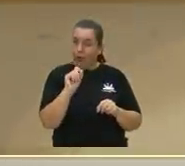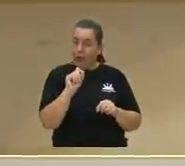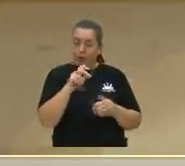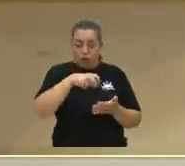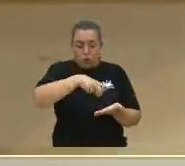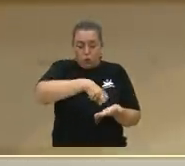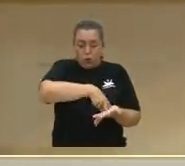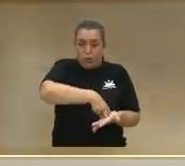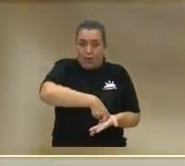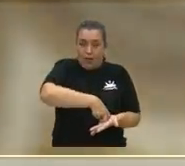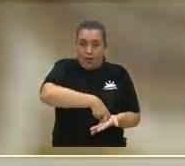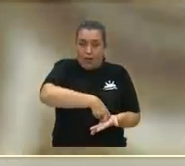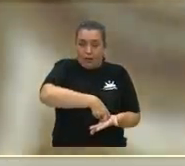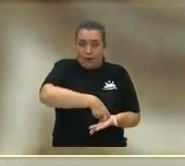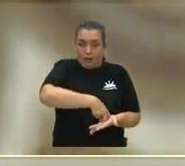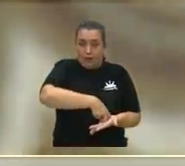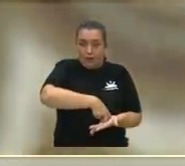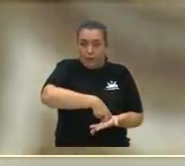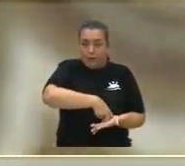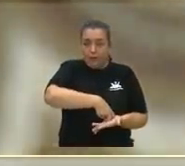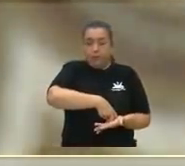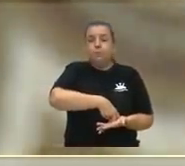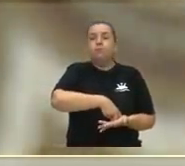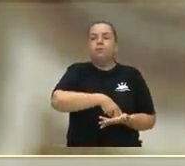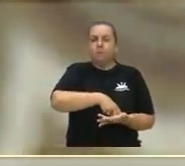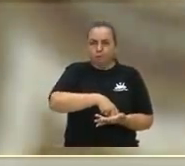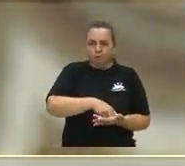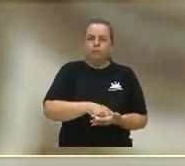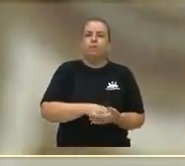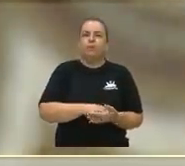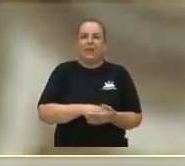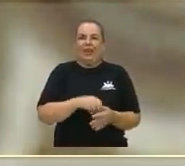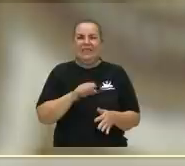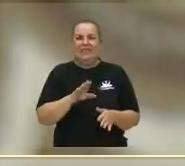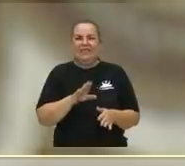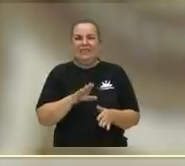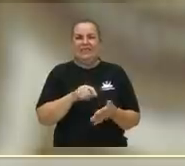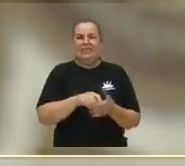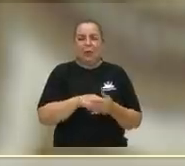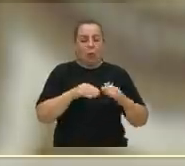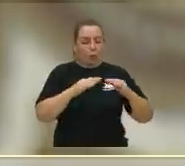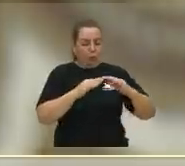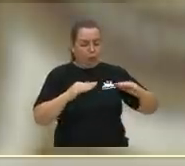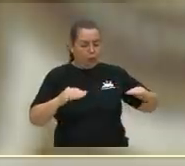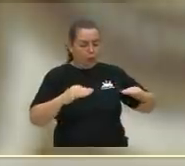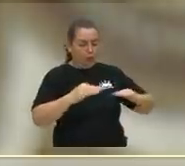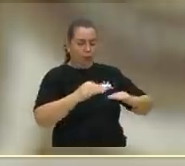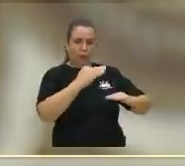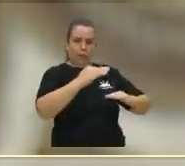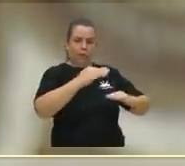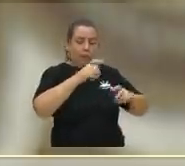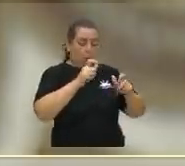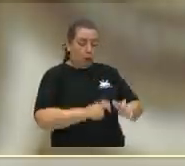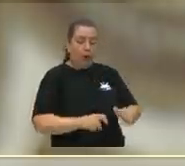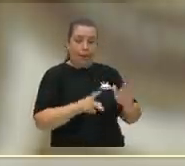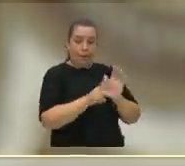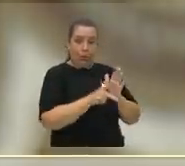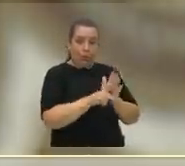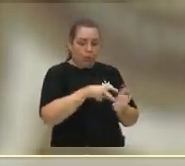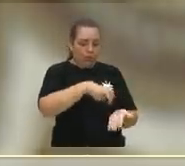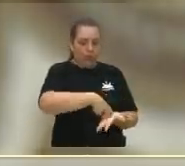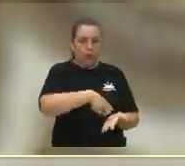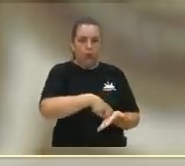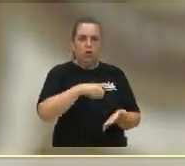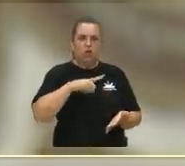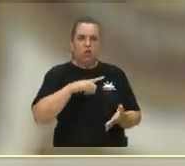ajoelhado no genuflexório a tal ponto que o genuflexório dele ele tinha um buraco